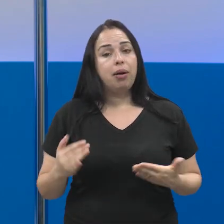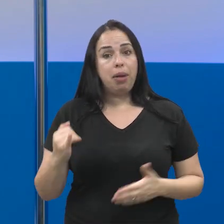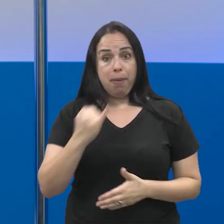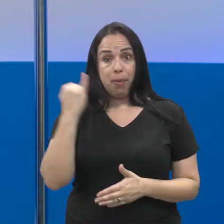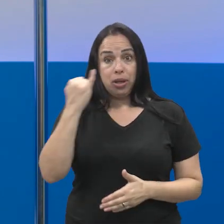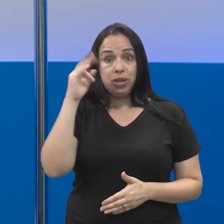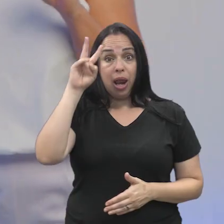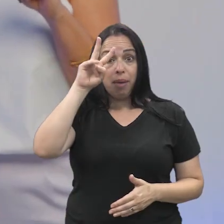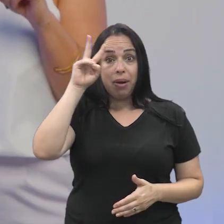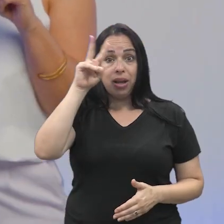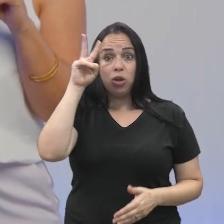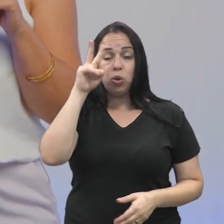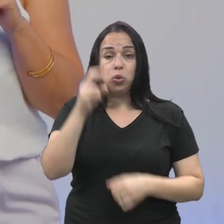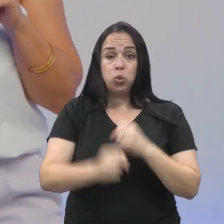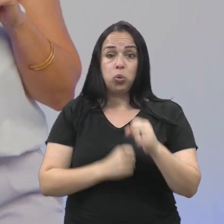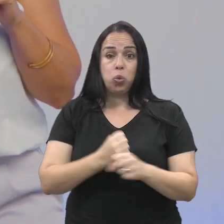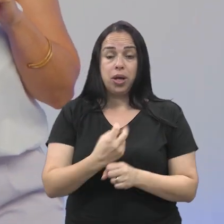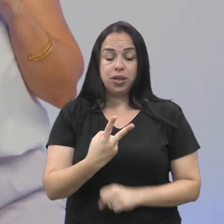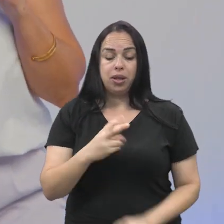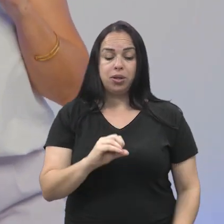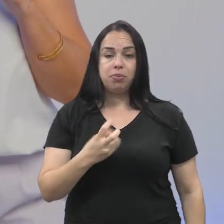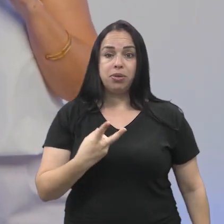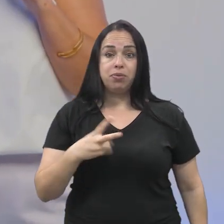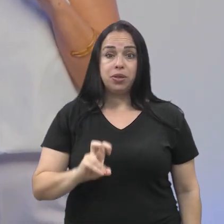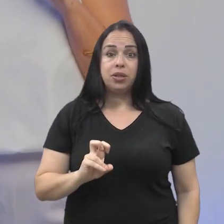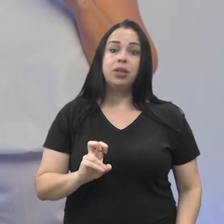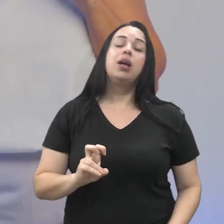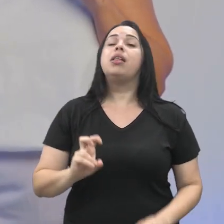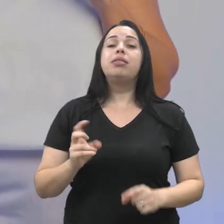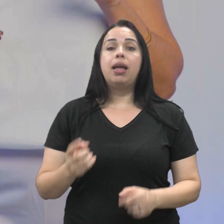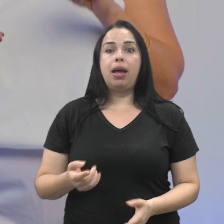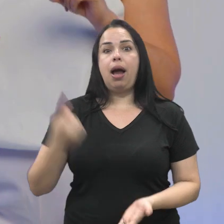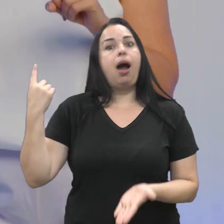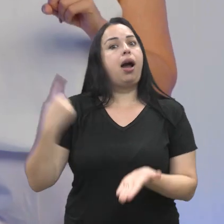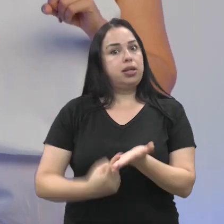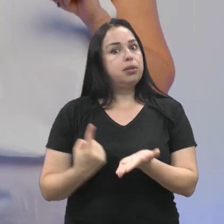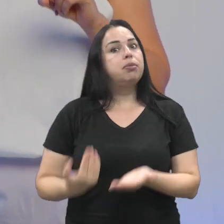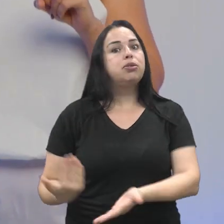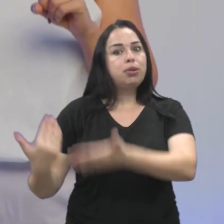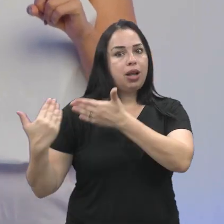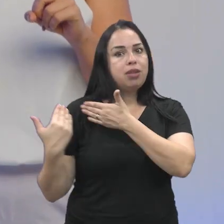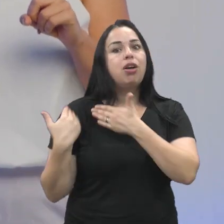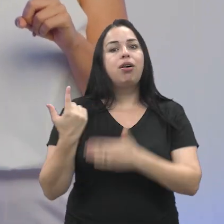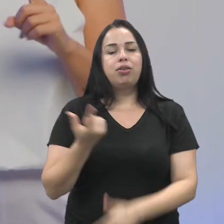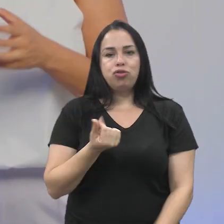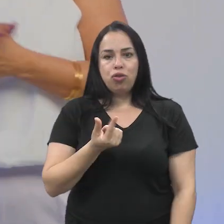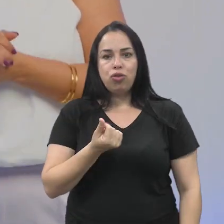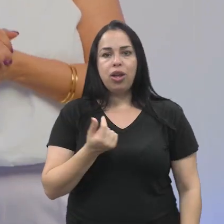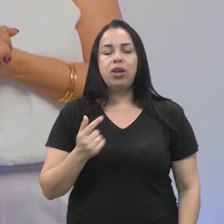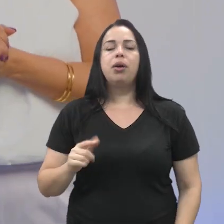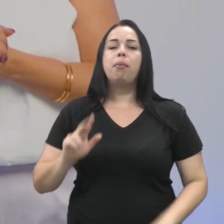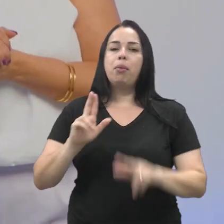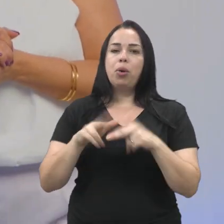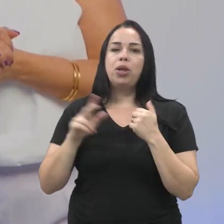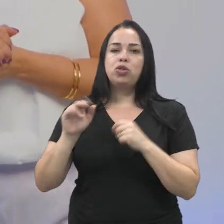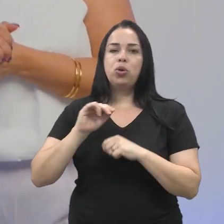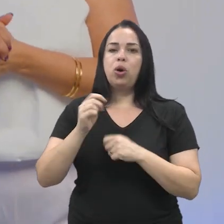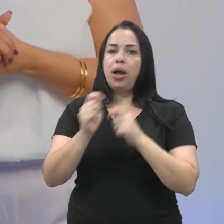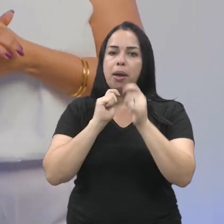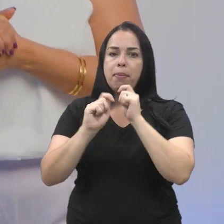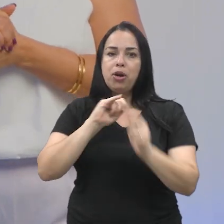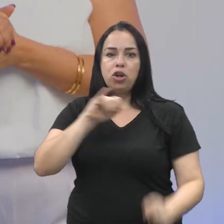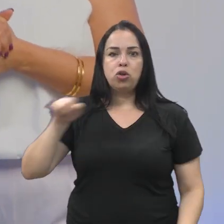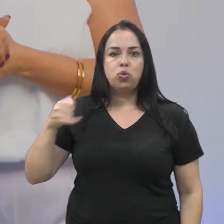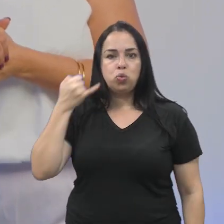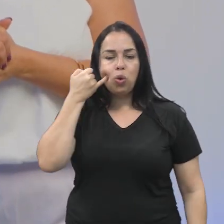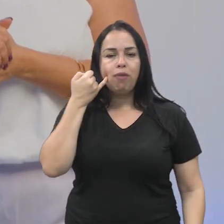época. É importante lembrar que 2025 começa com compromissos financeiros. O repórter João Delfino